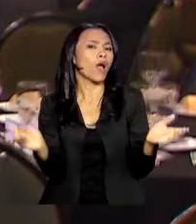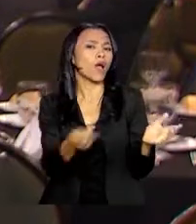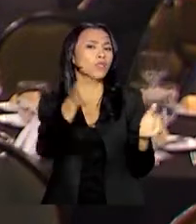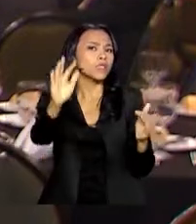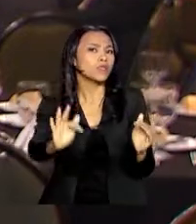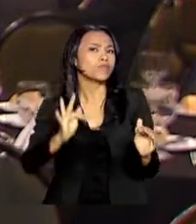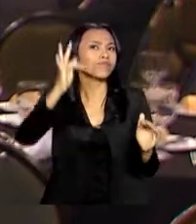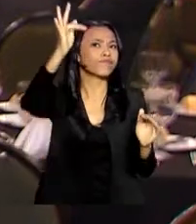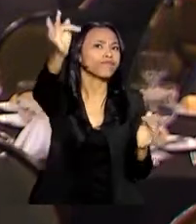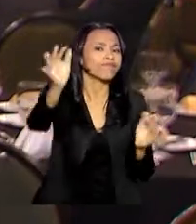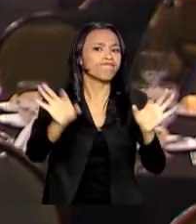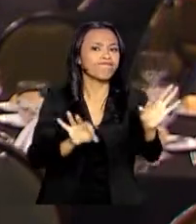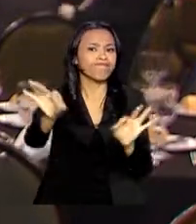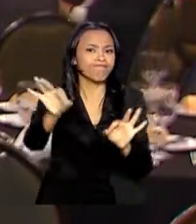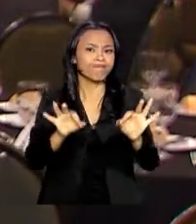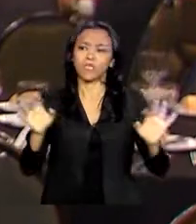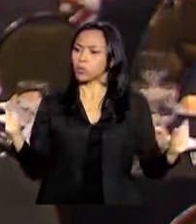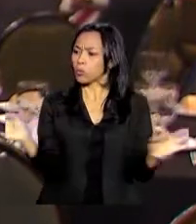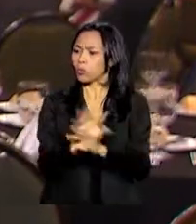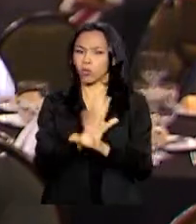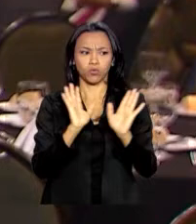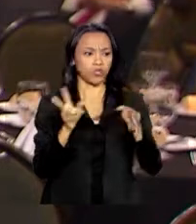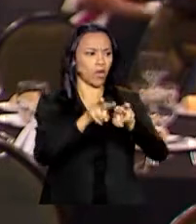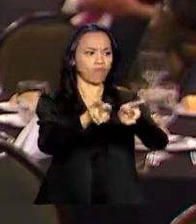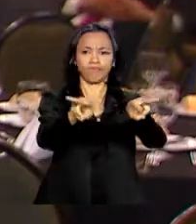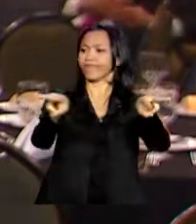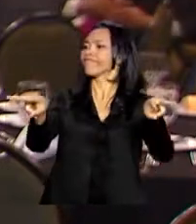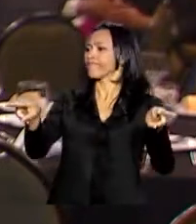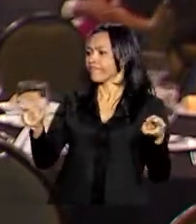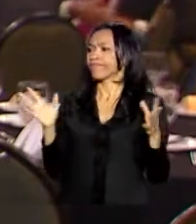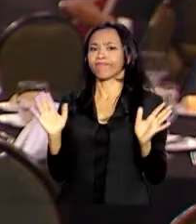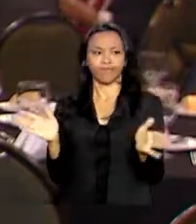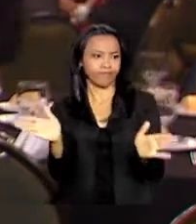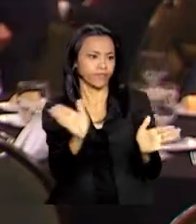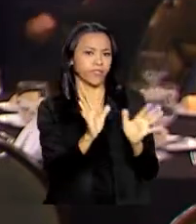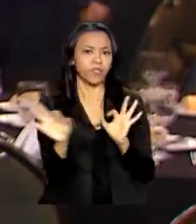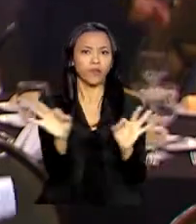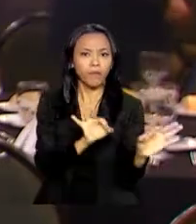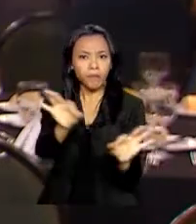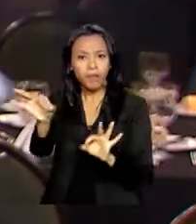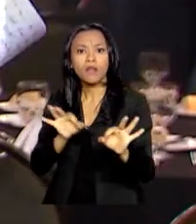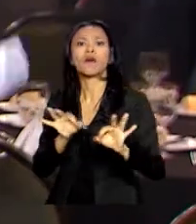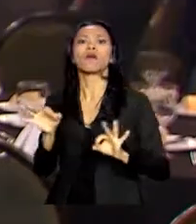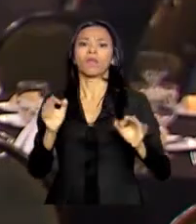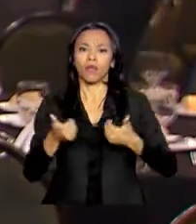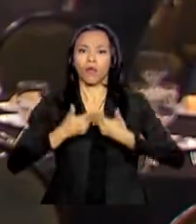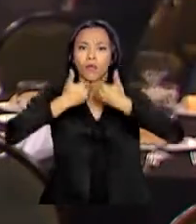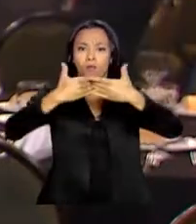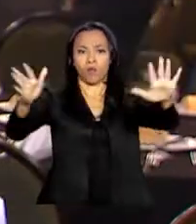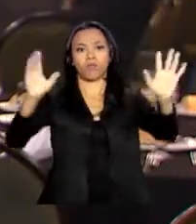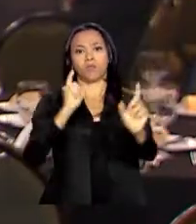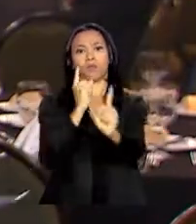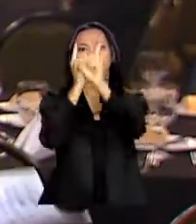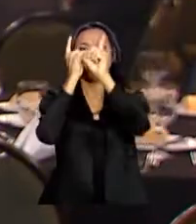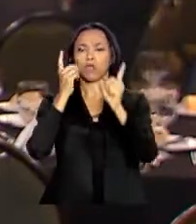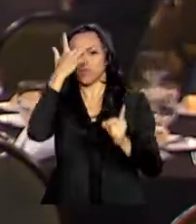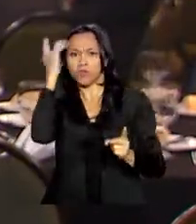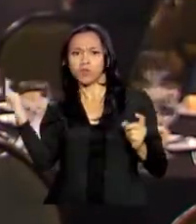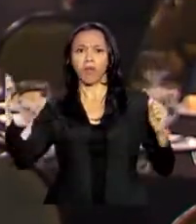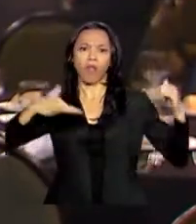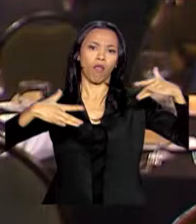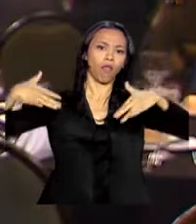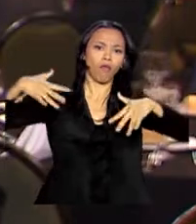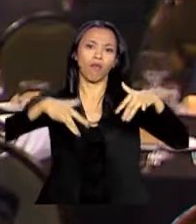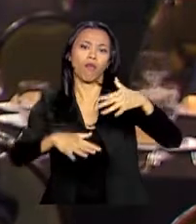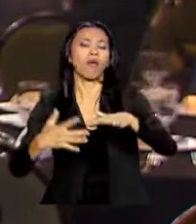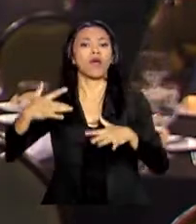setor imobiliário por aqui está tudo pronto né praticamente tudo pronto os últimos preparativos o público já está chegando os empresários